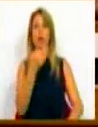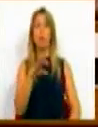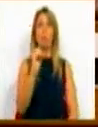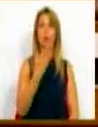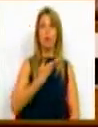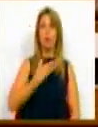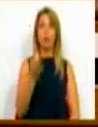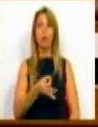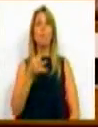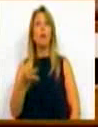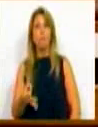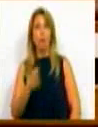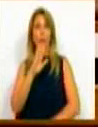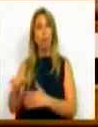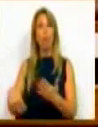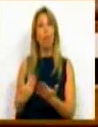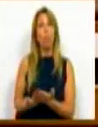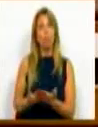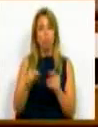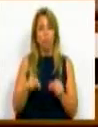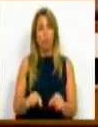nos propõem neste ato parlamentar.